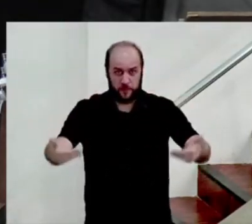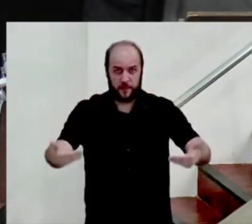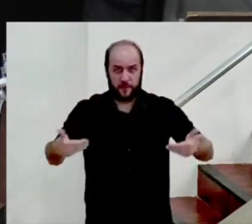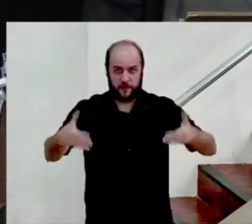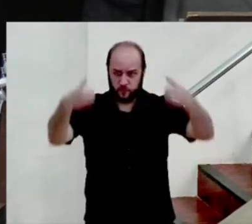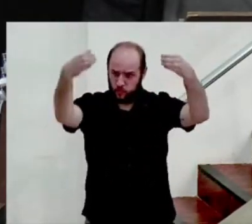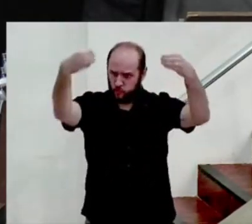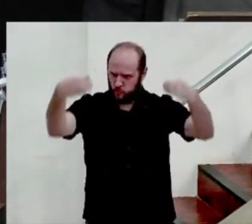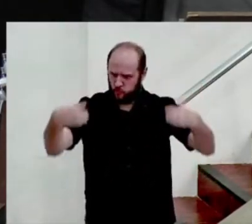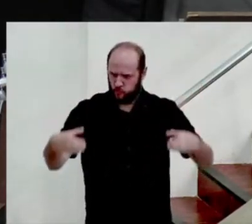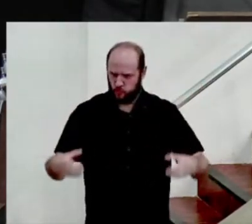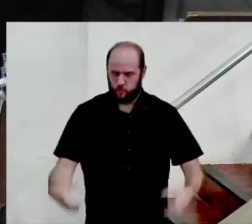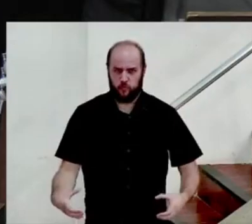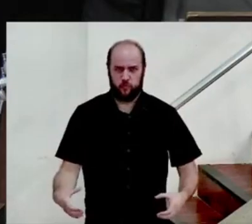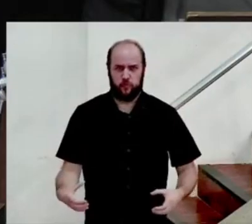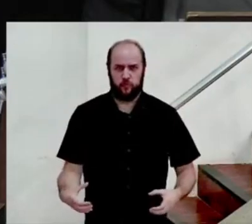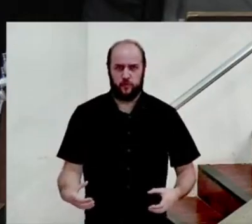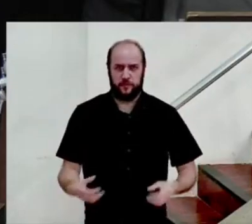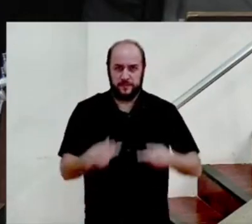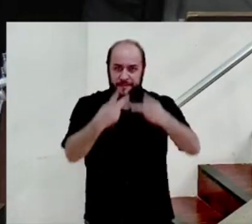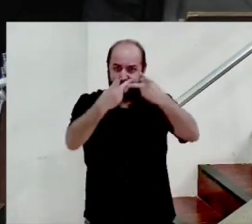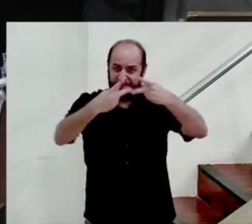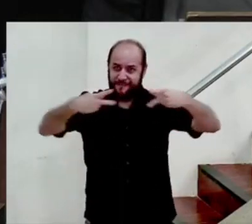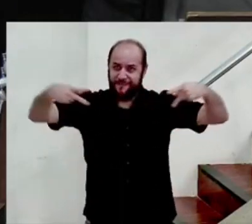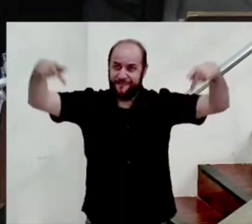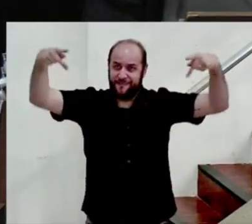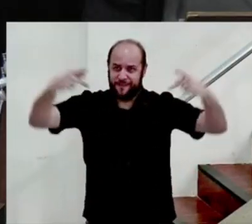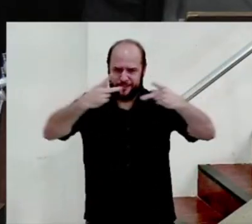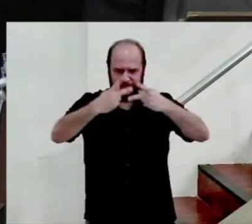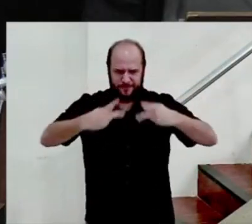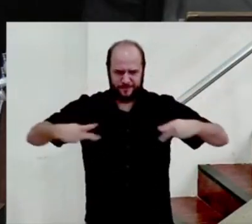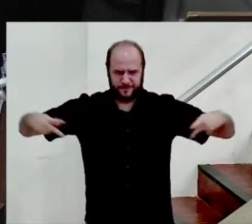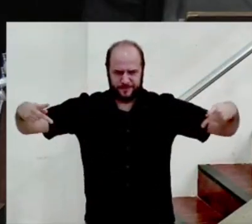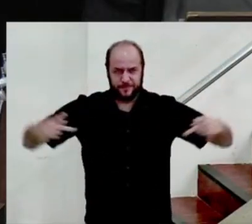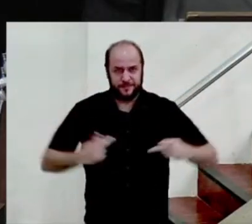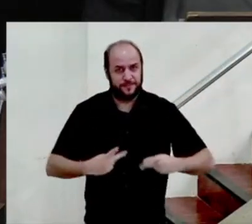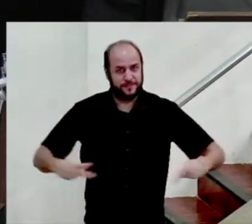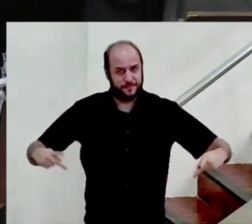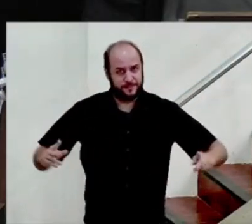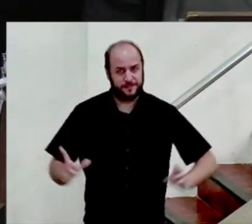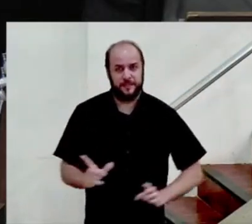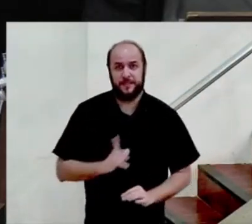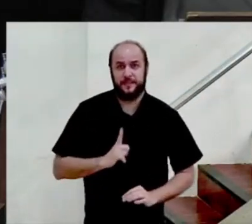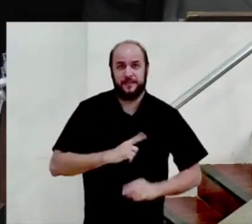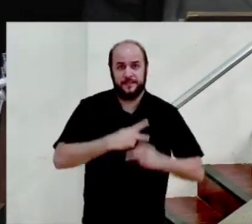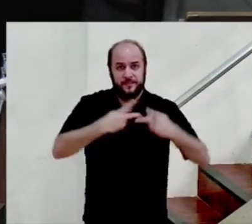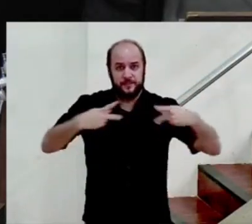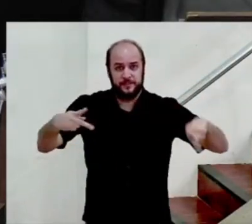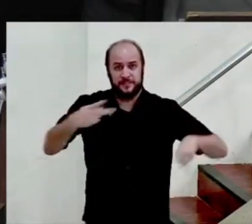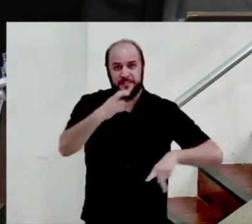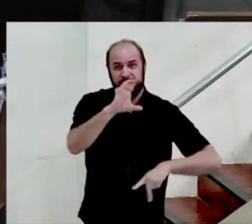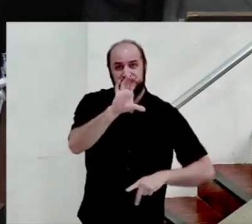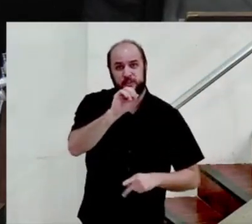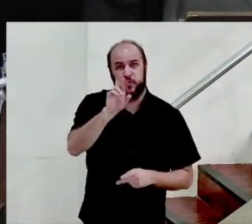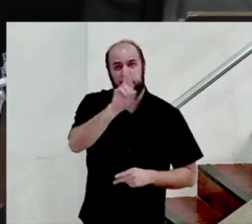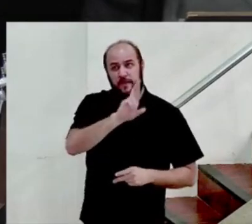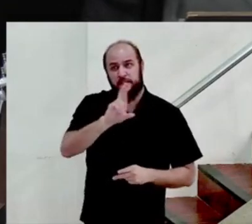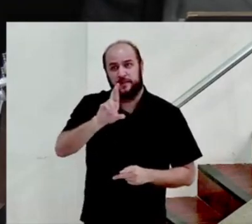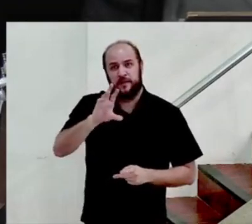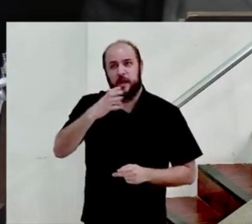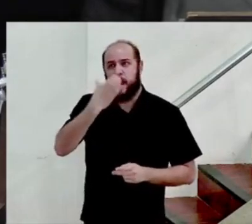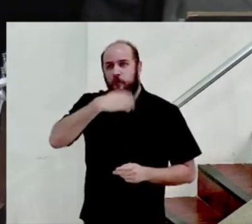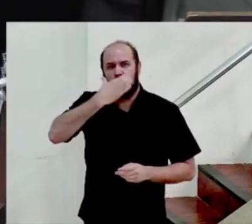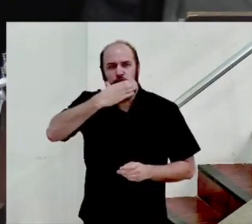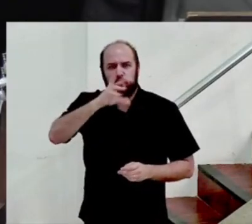2 colunas que teriam redes então penduradas em si, e em suas redes 50 romãs em cada uma, como